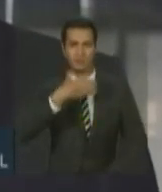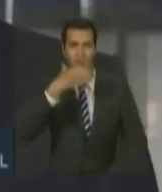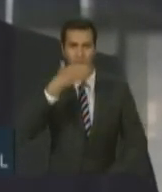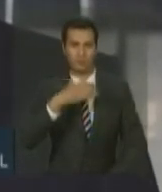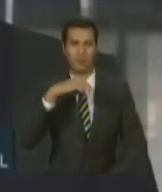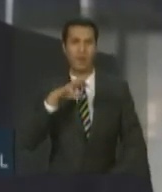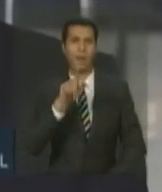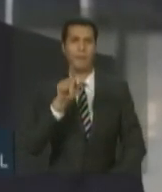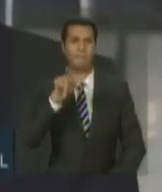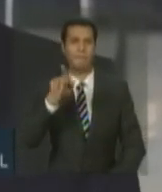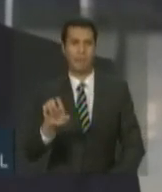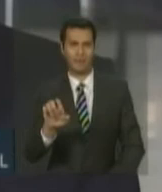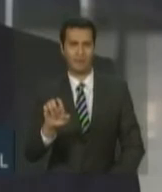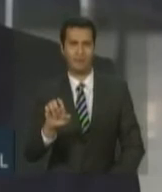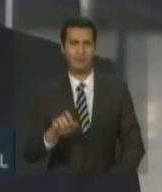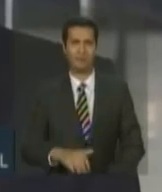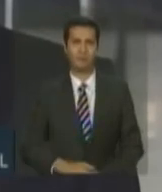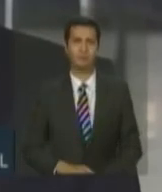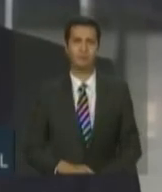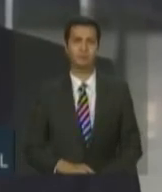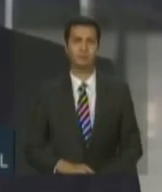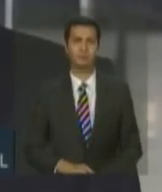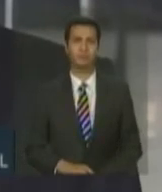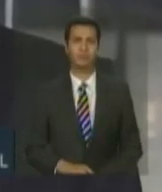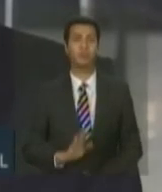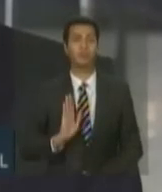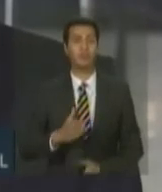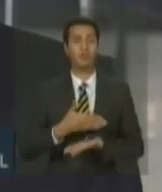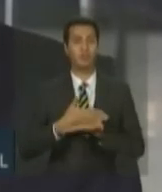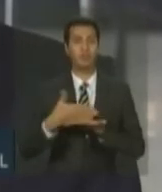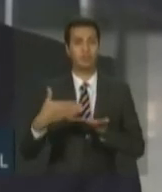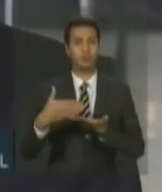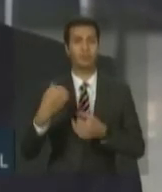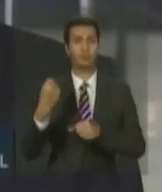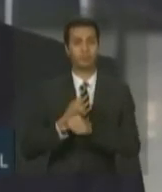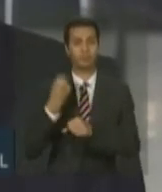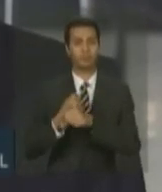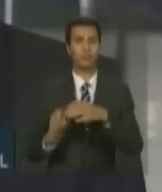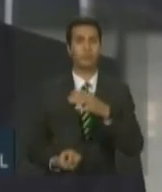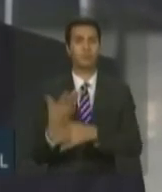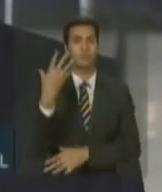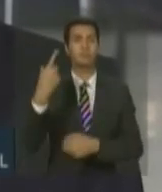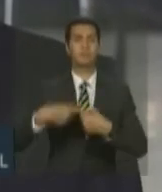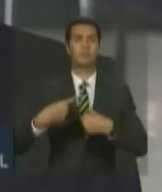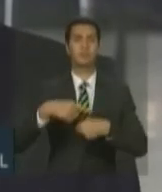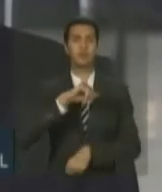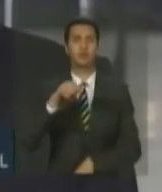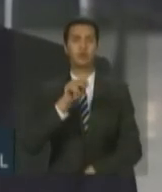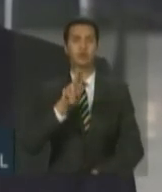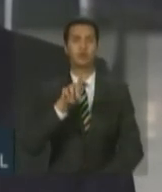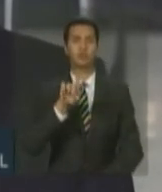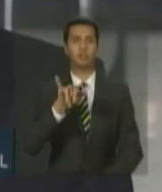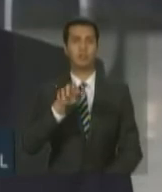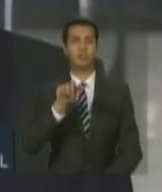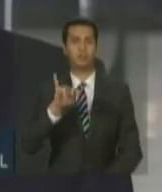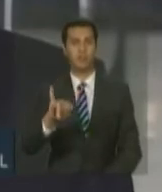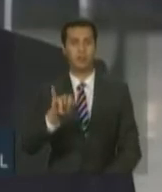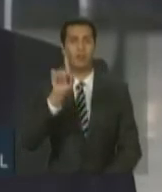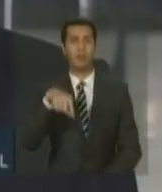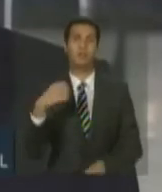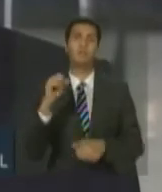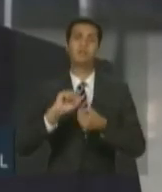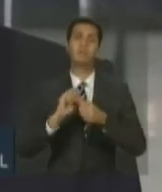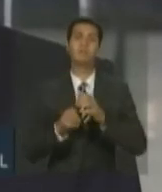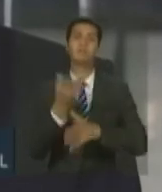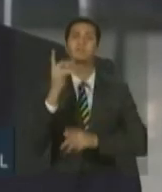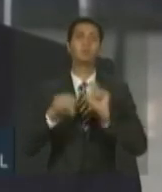Já está em processo de desenvolvimento desta planta lá na cidade de Jundiaí, para produzir o iPhone e